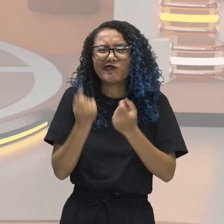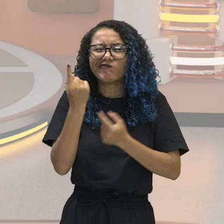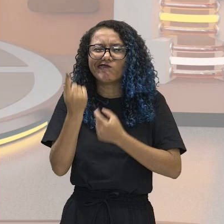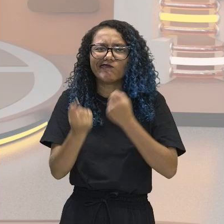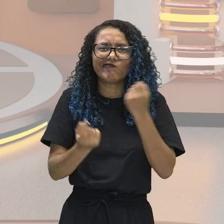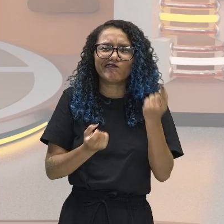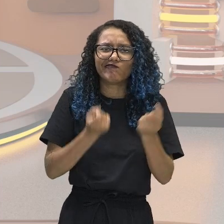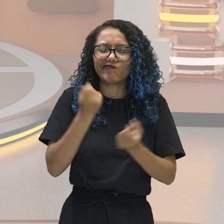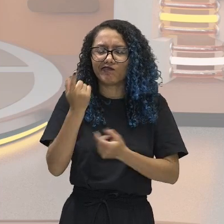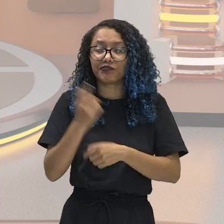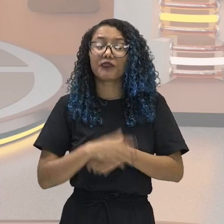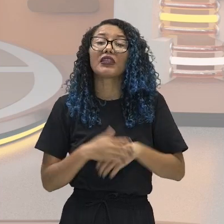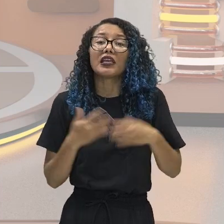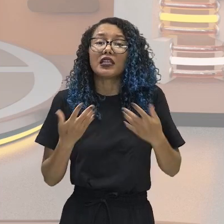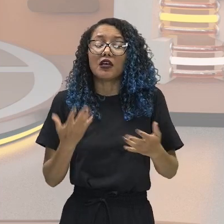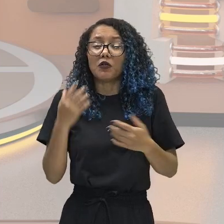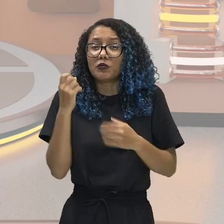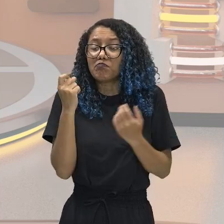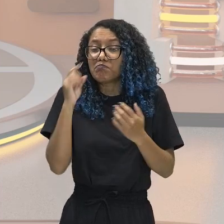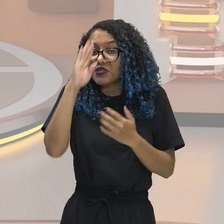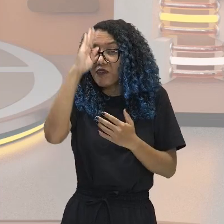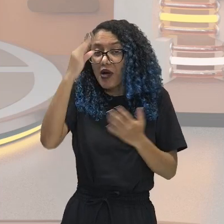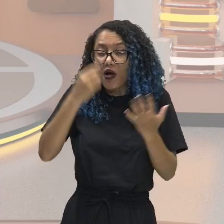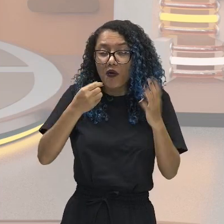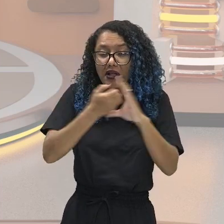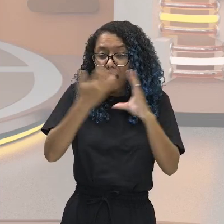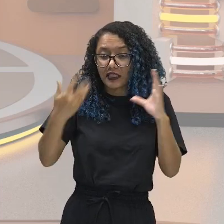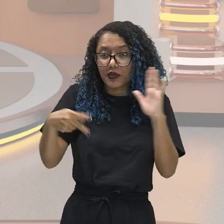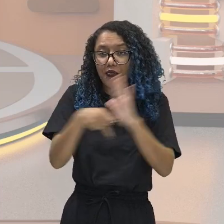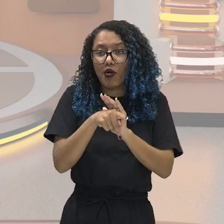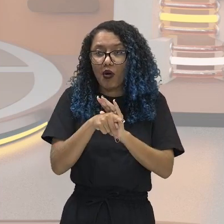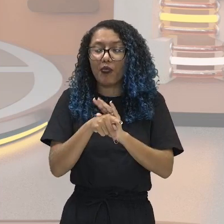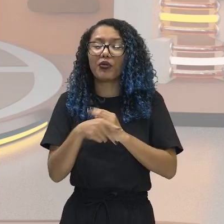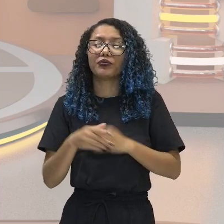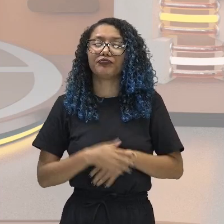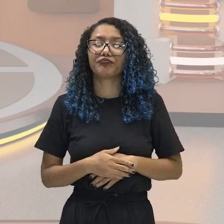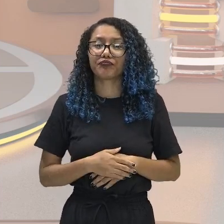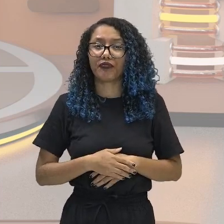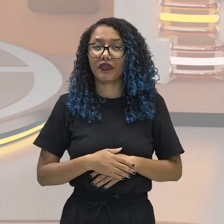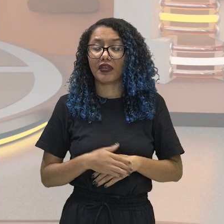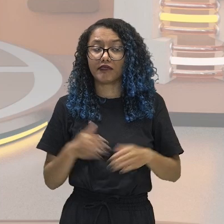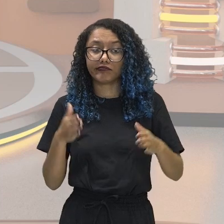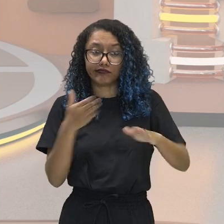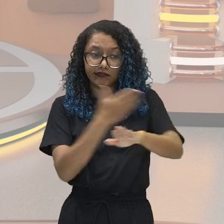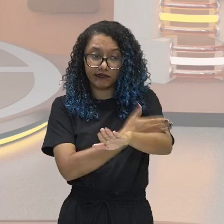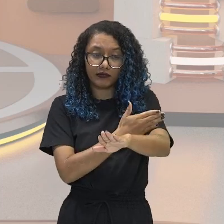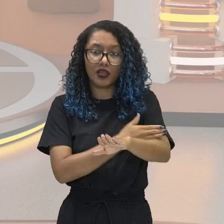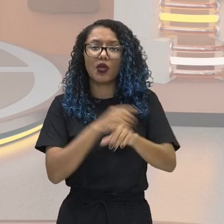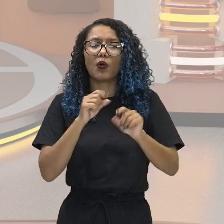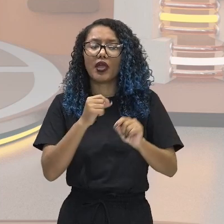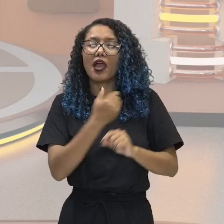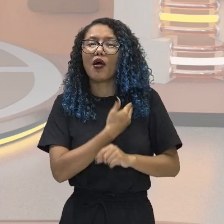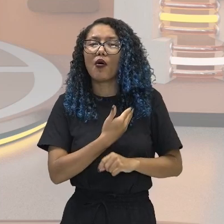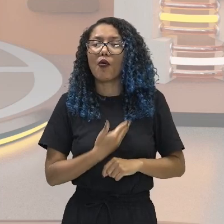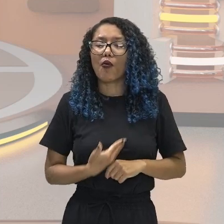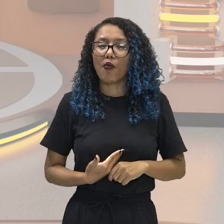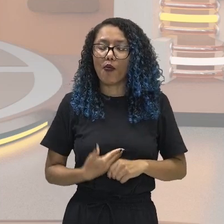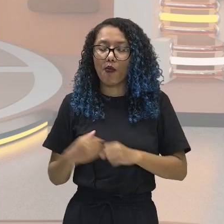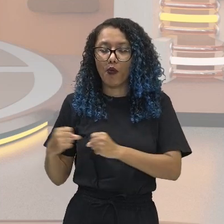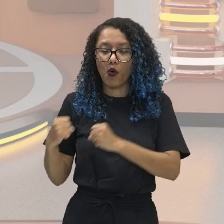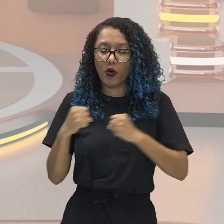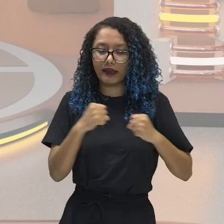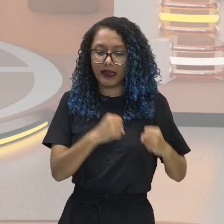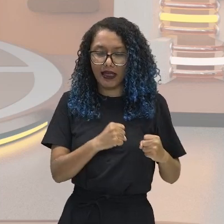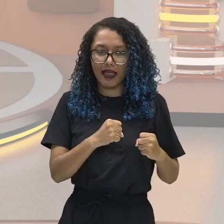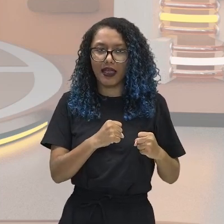principais características da Idade Média Ocidental é que o poder era descentralizado. Professor, existia o rei,